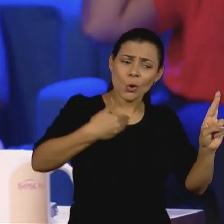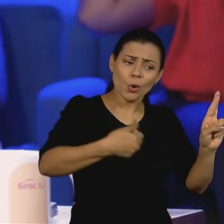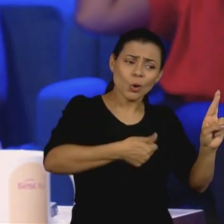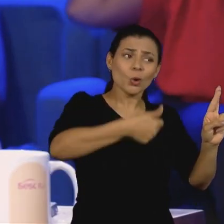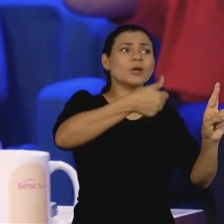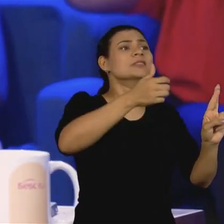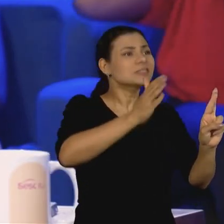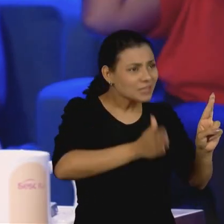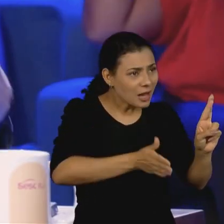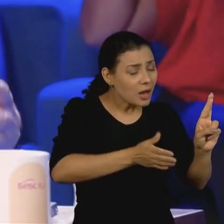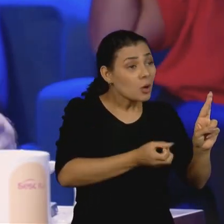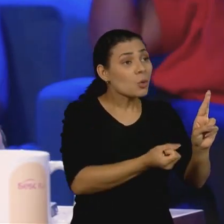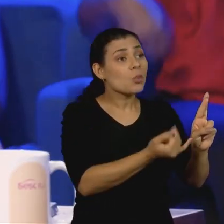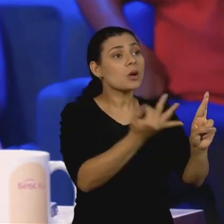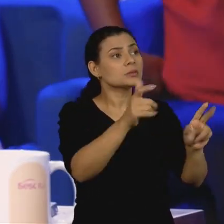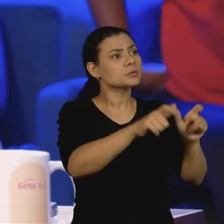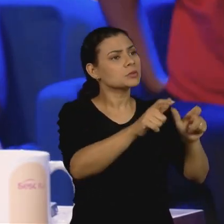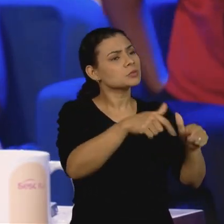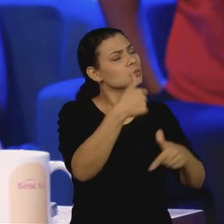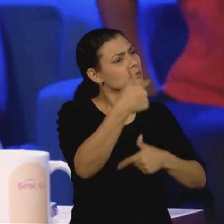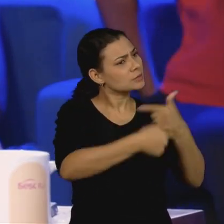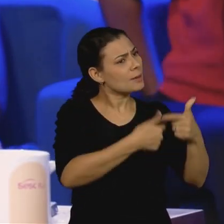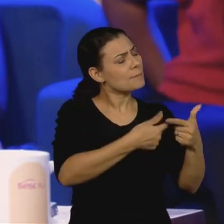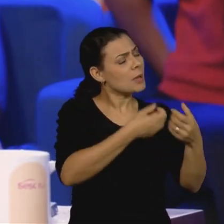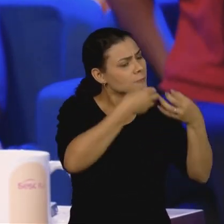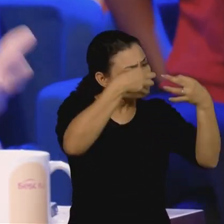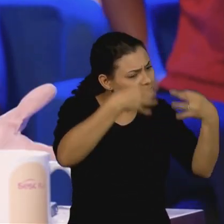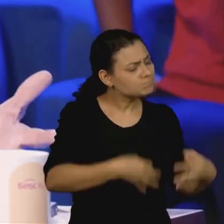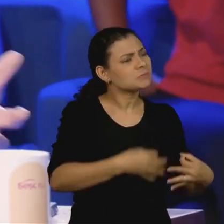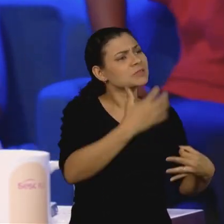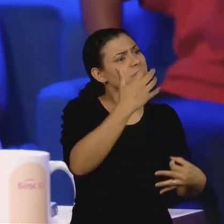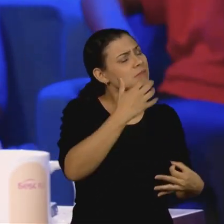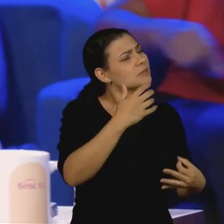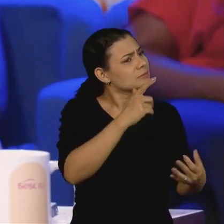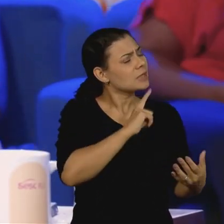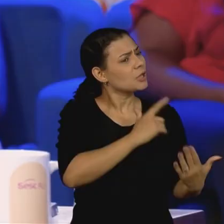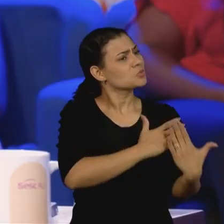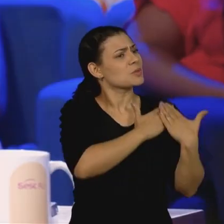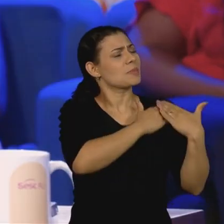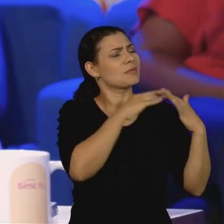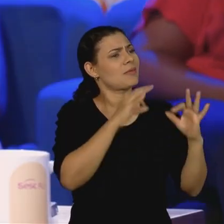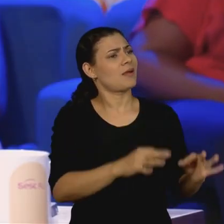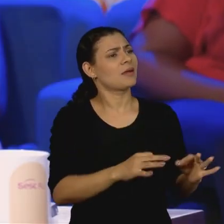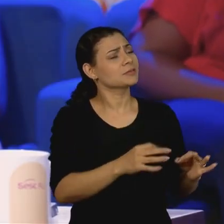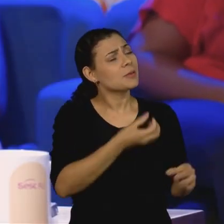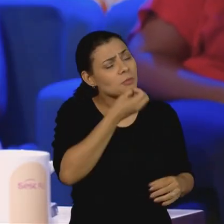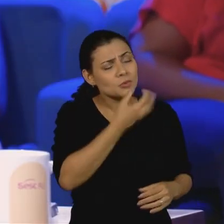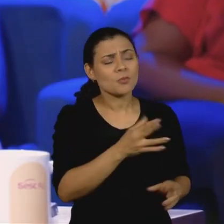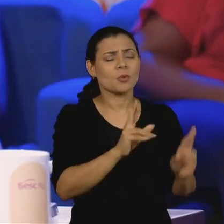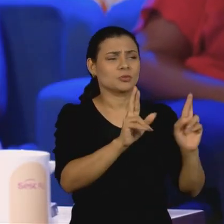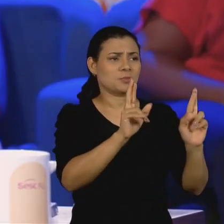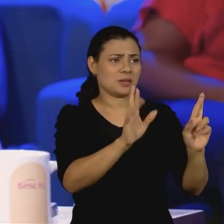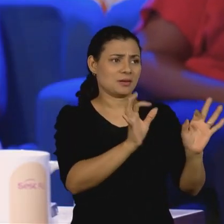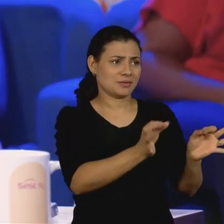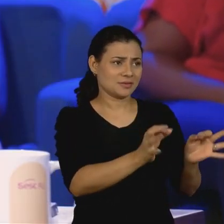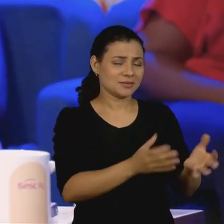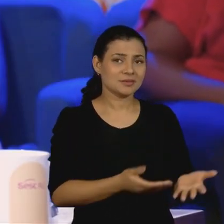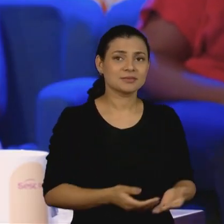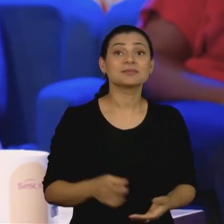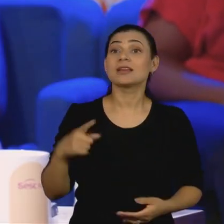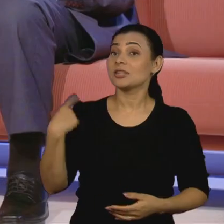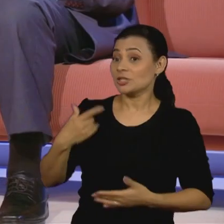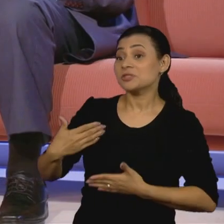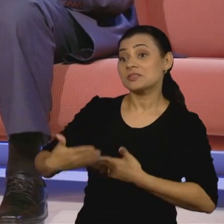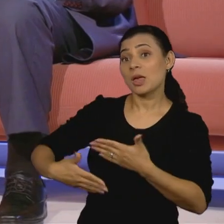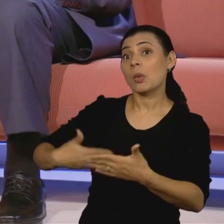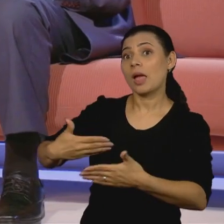judiciário, quantas pessoas sérias que dedicam a vida, uma abnegação ao judiciário. É bom a gente ter esperança. Nós estamos no caminho,